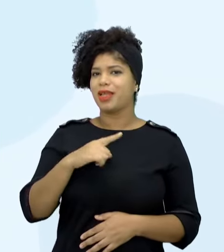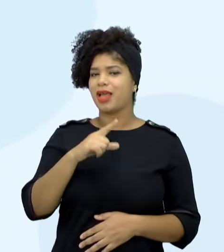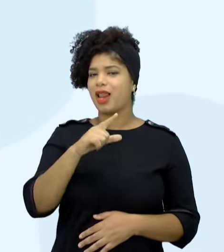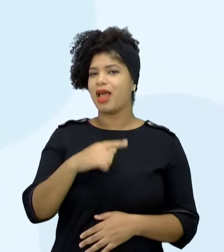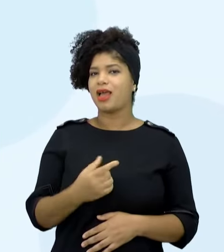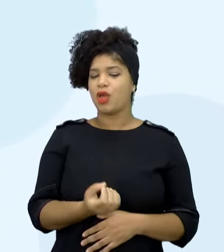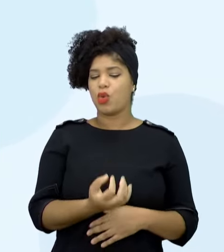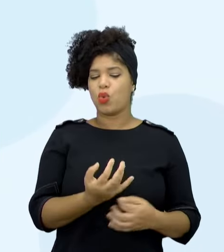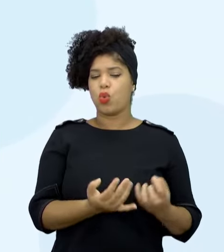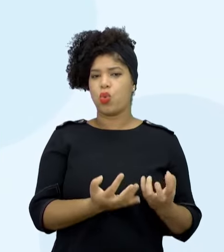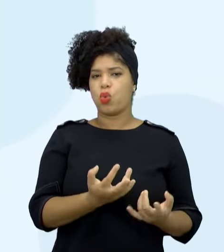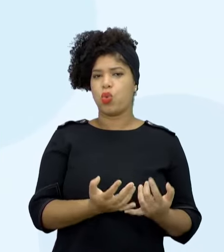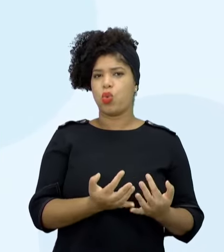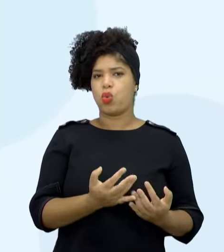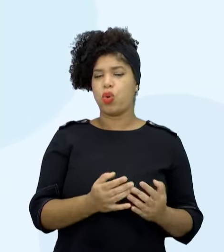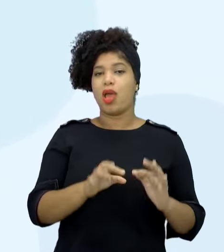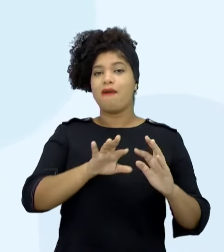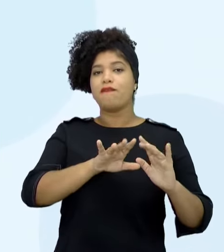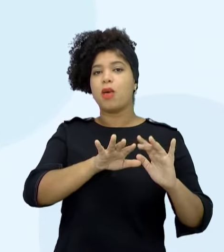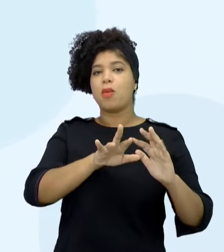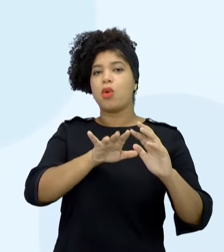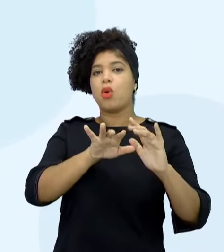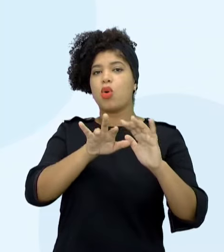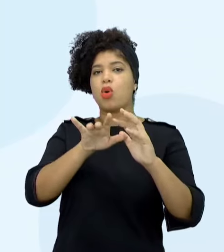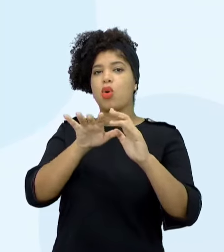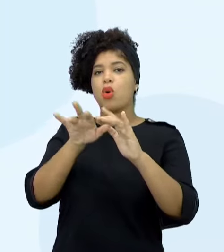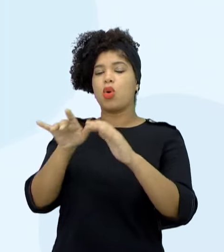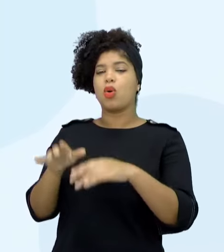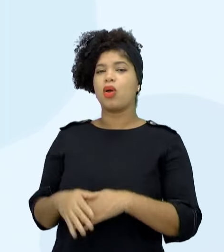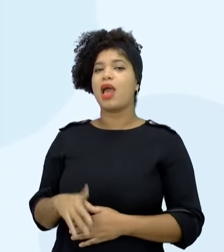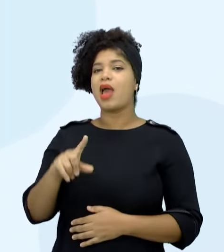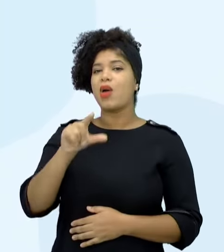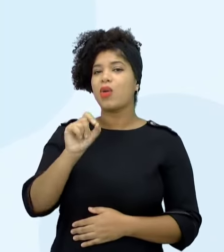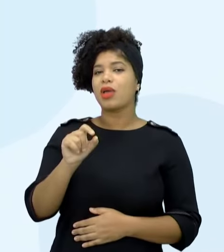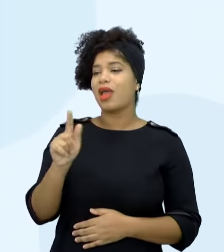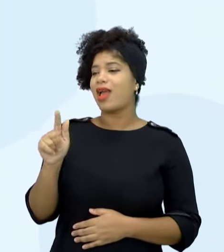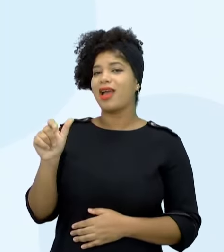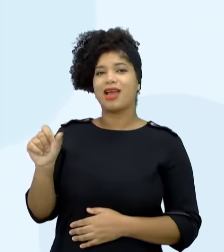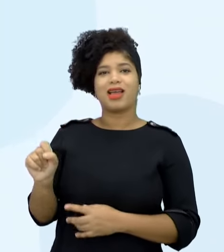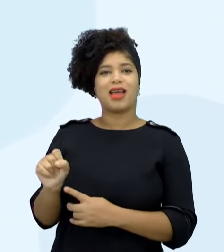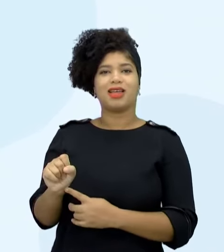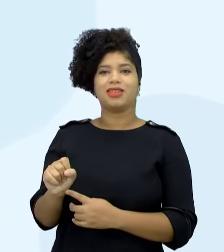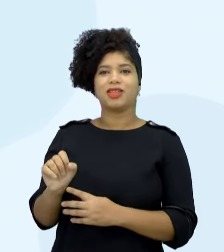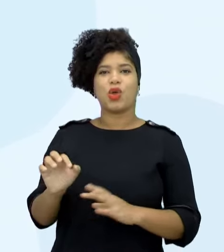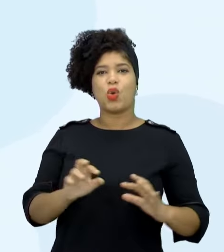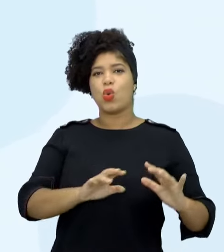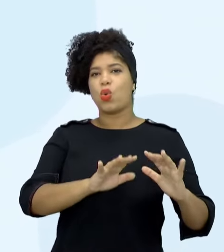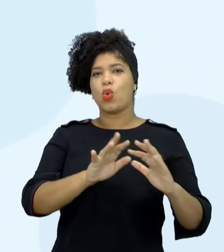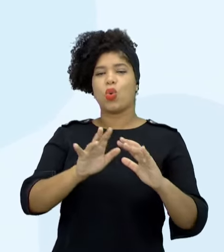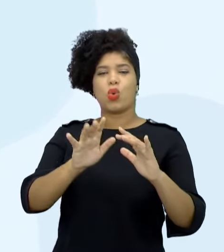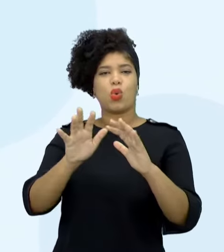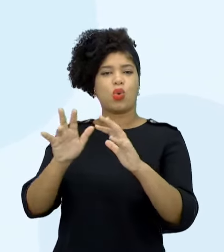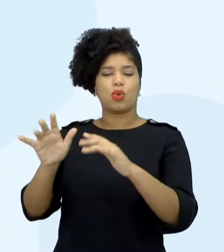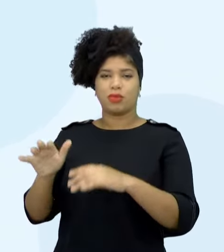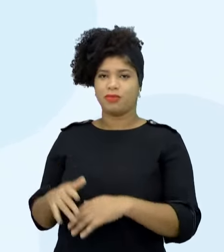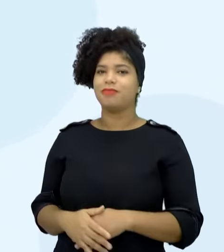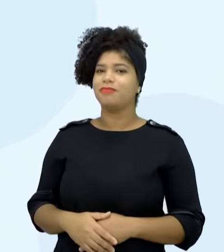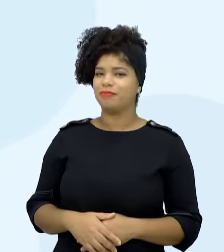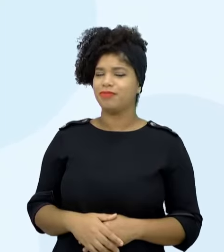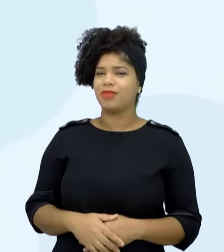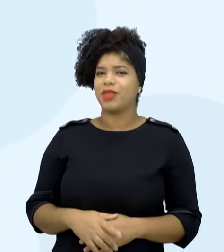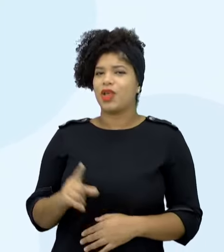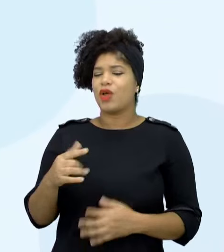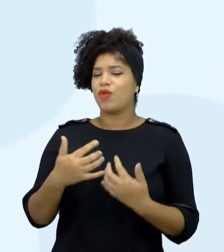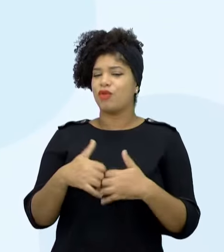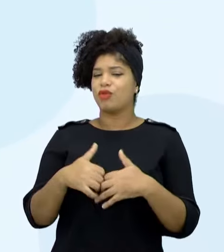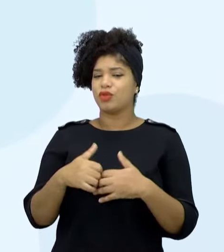né? Então ele usa a energia de um gás, né? O sistema dele de funcionamento é de um gás.